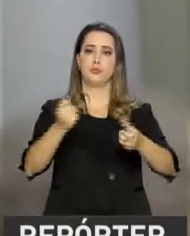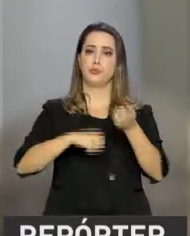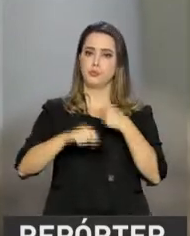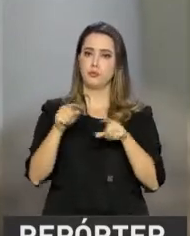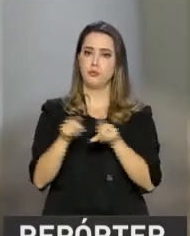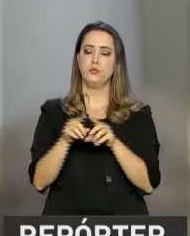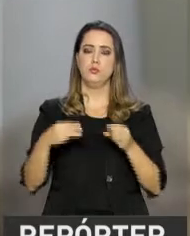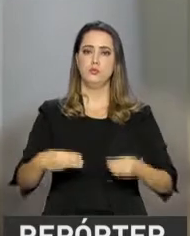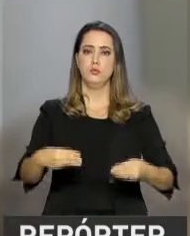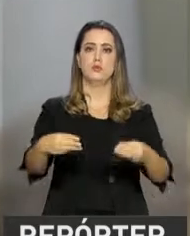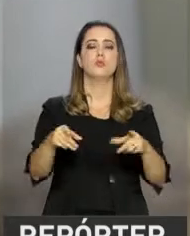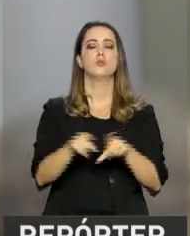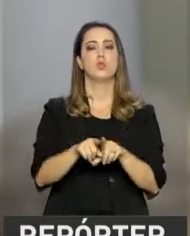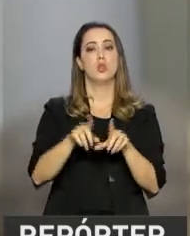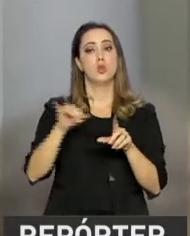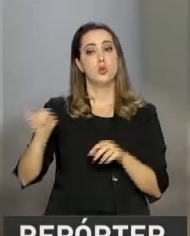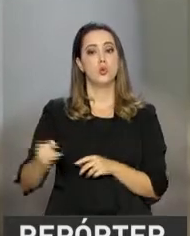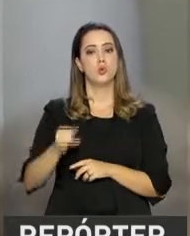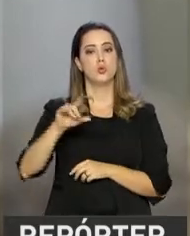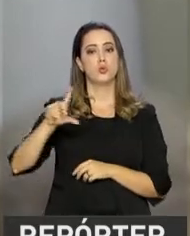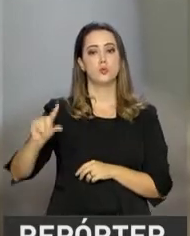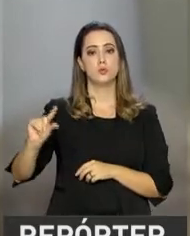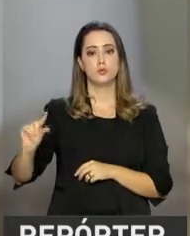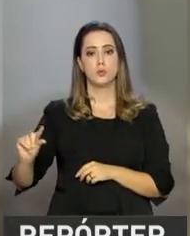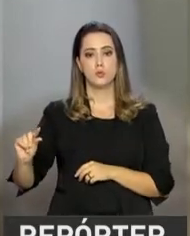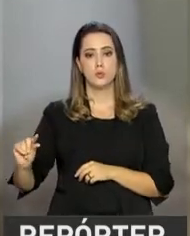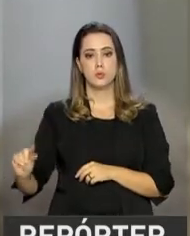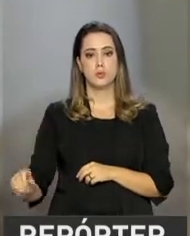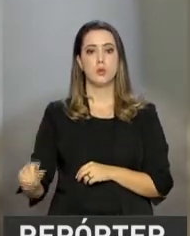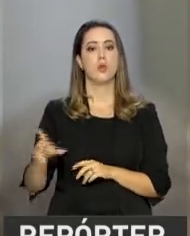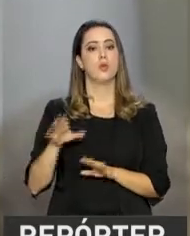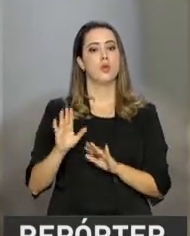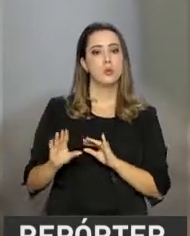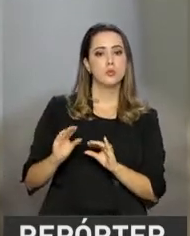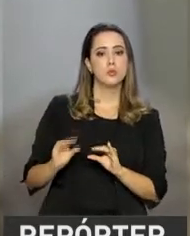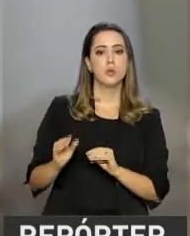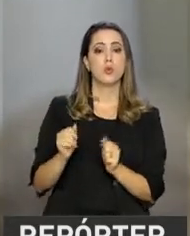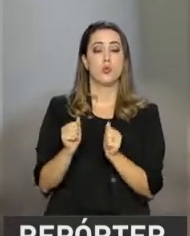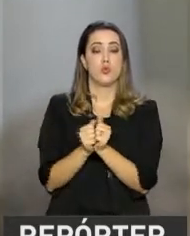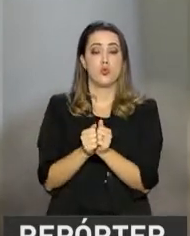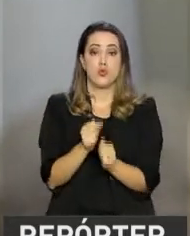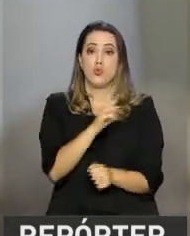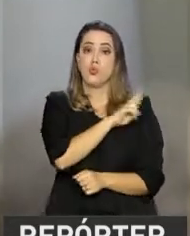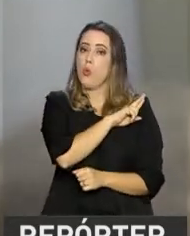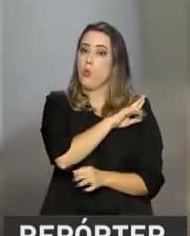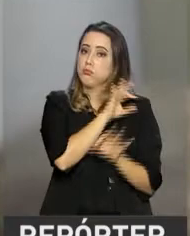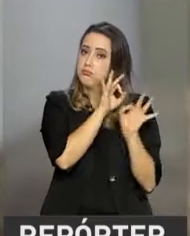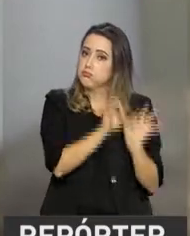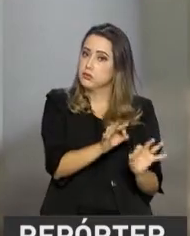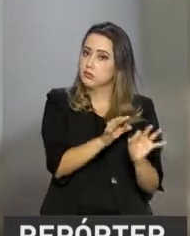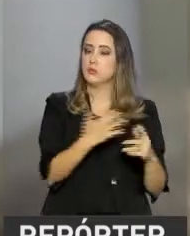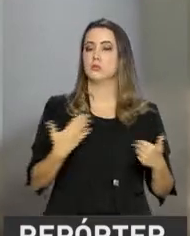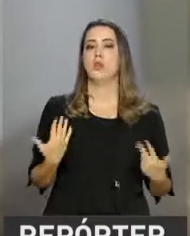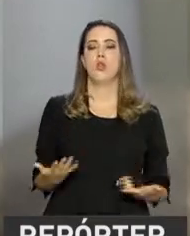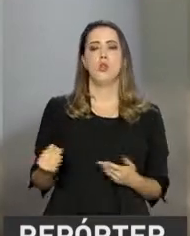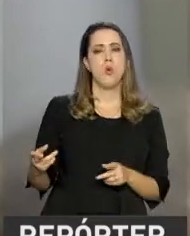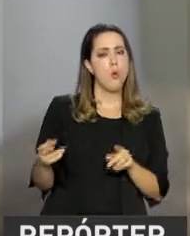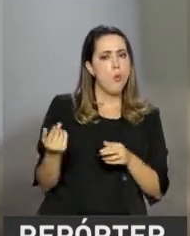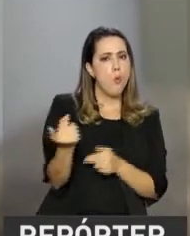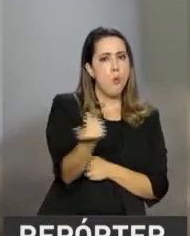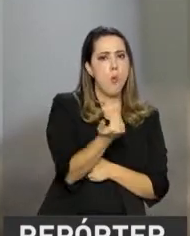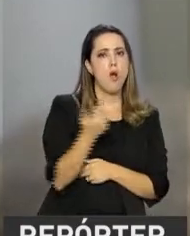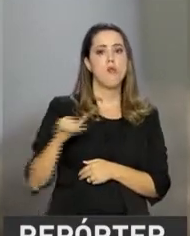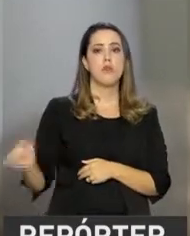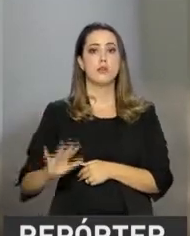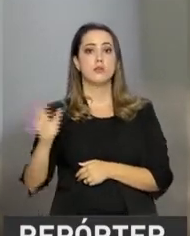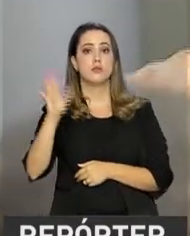foram caindo responsavelmente não é e como caíram responsavelmente de igual maneira a inflação foi